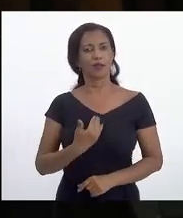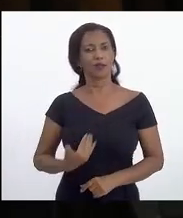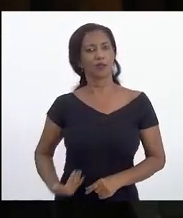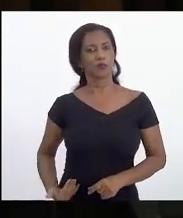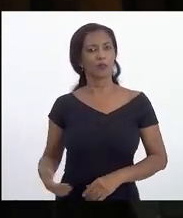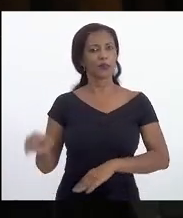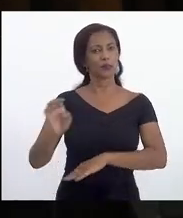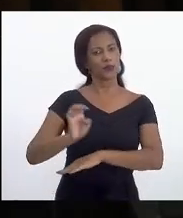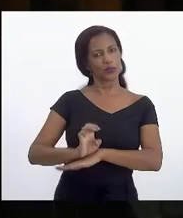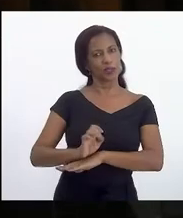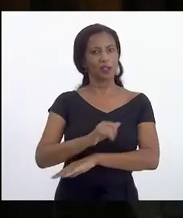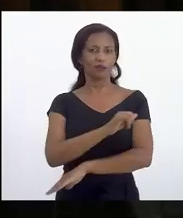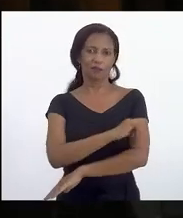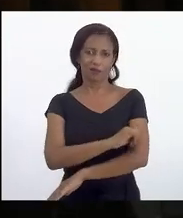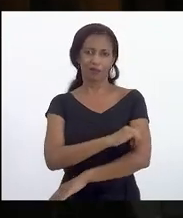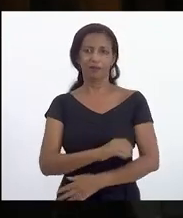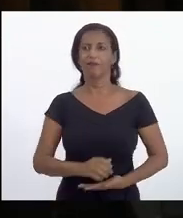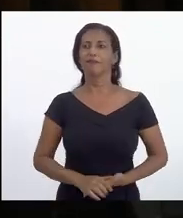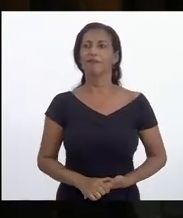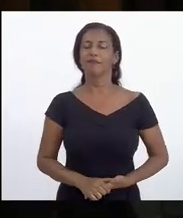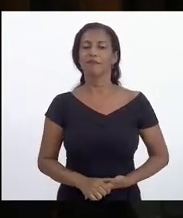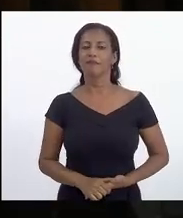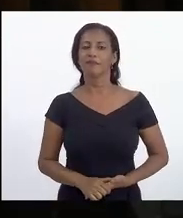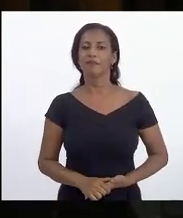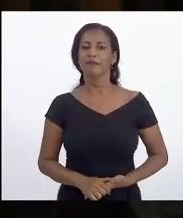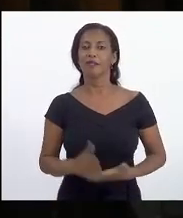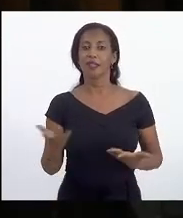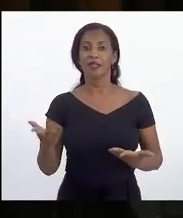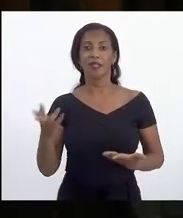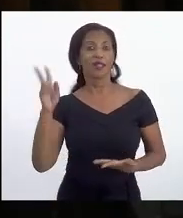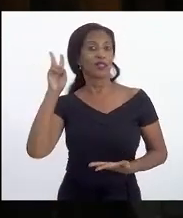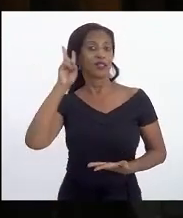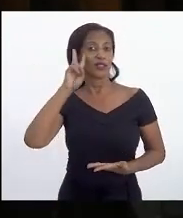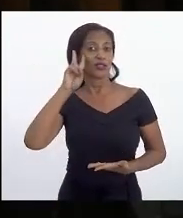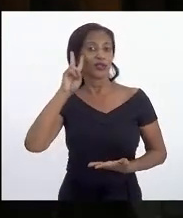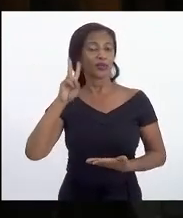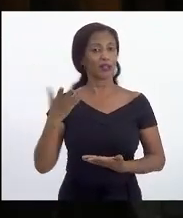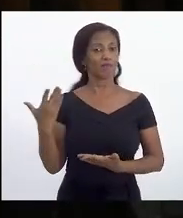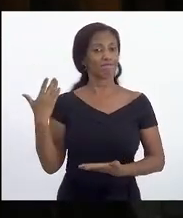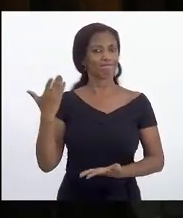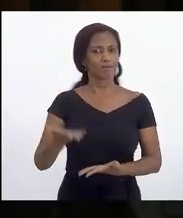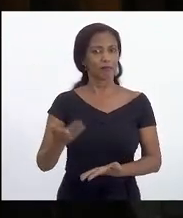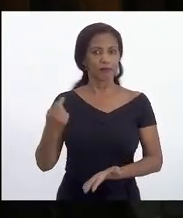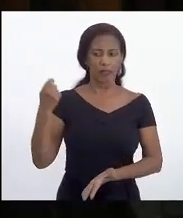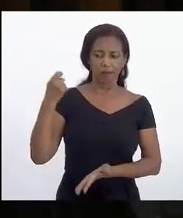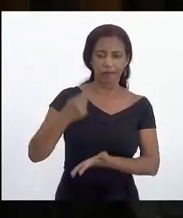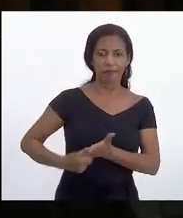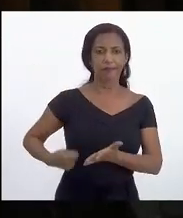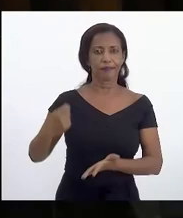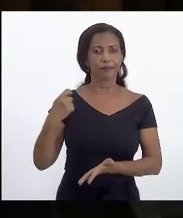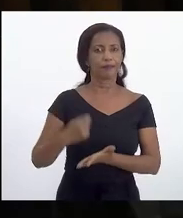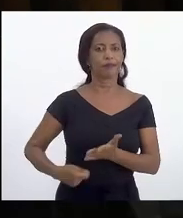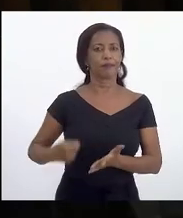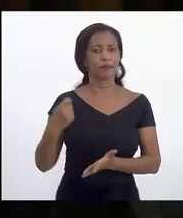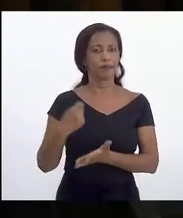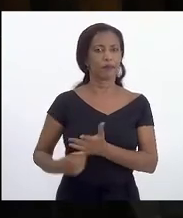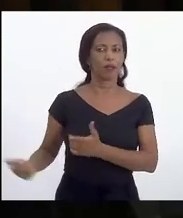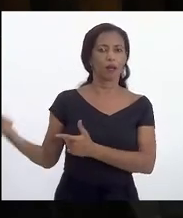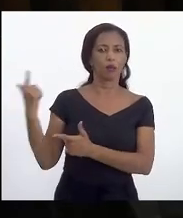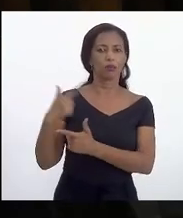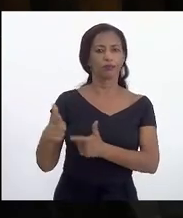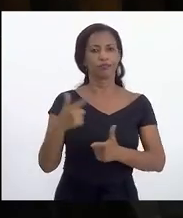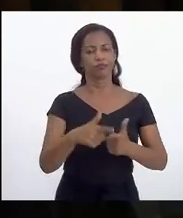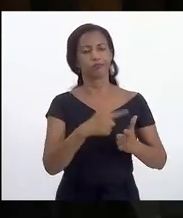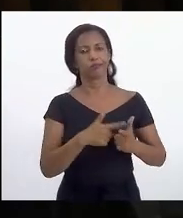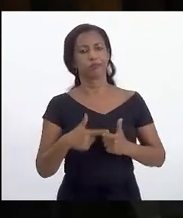do Estado do Rio de Janeiro que historicamente vem resistindo as mazelas